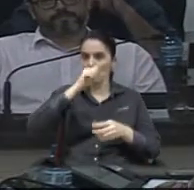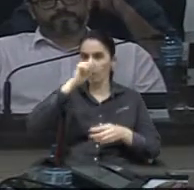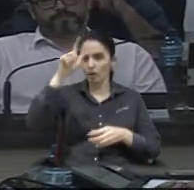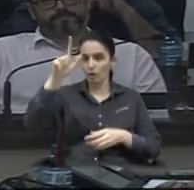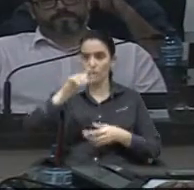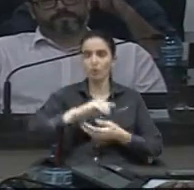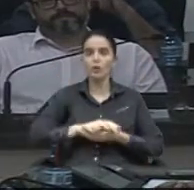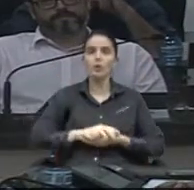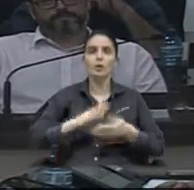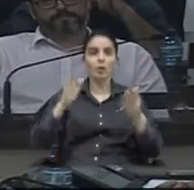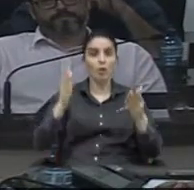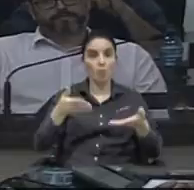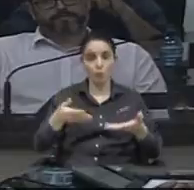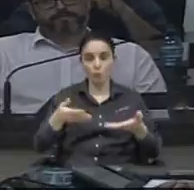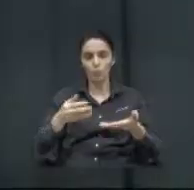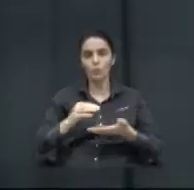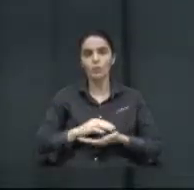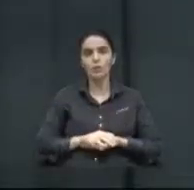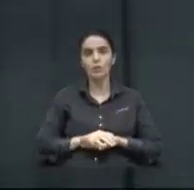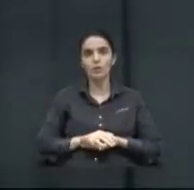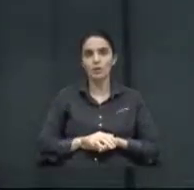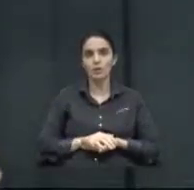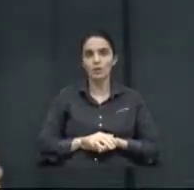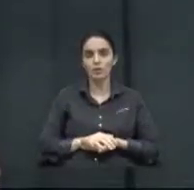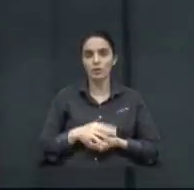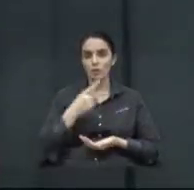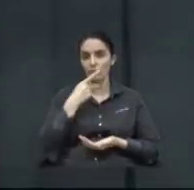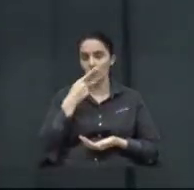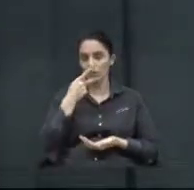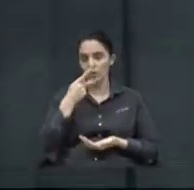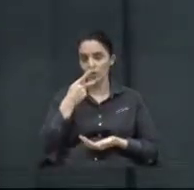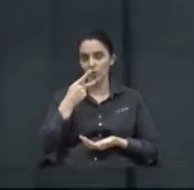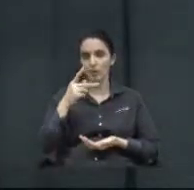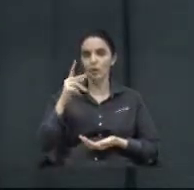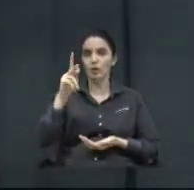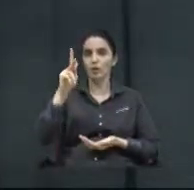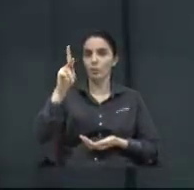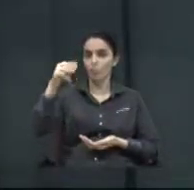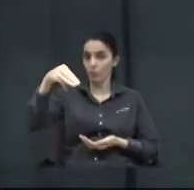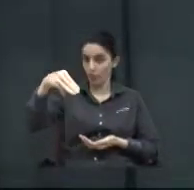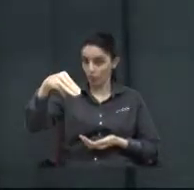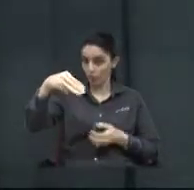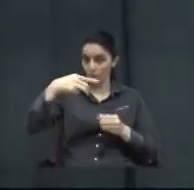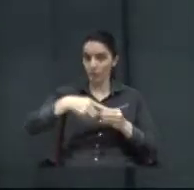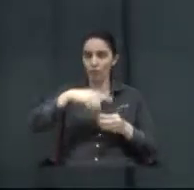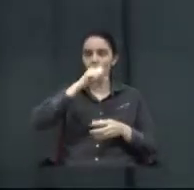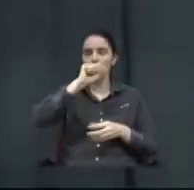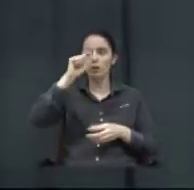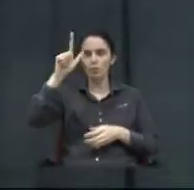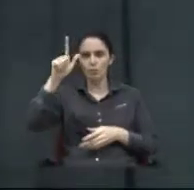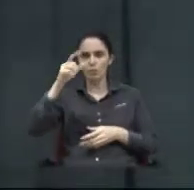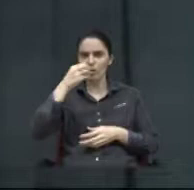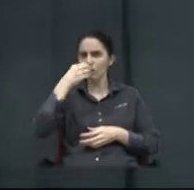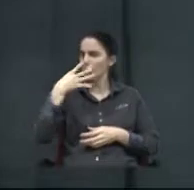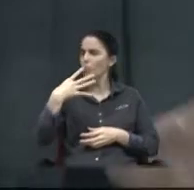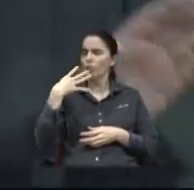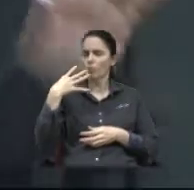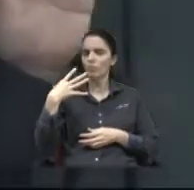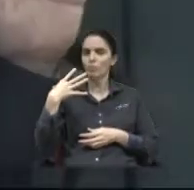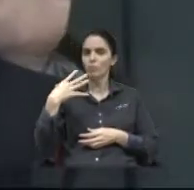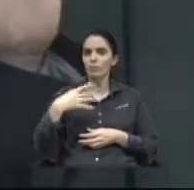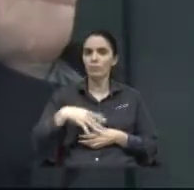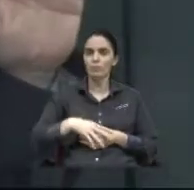hoje poder falar da polícia militar da cidade mineira eu me lembro quando foi